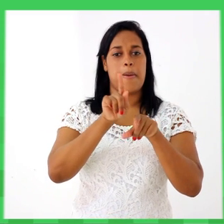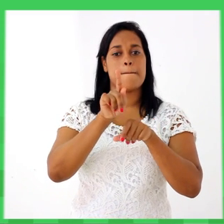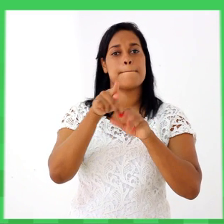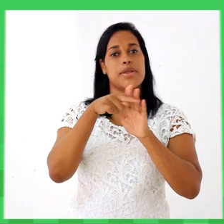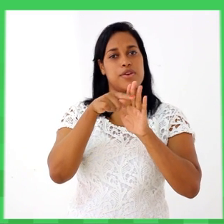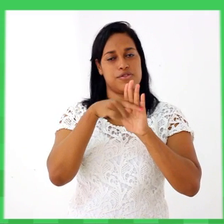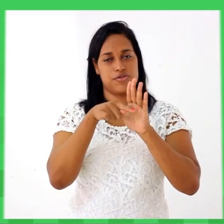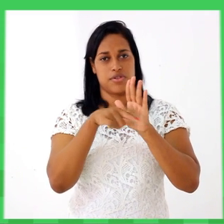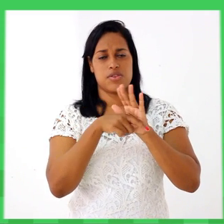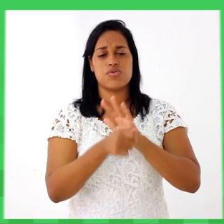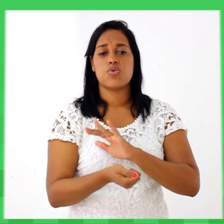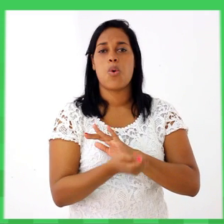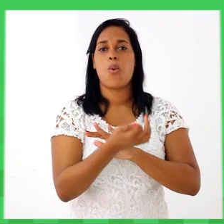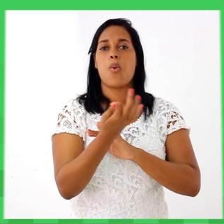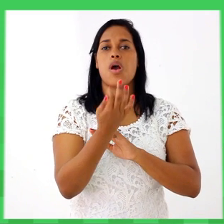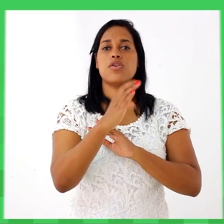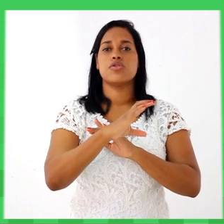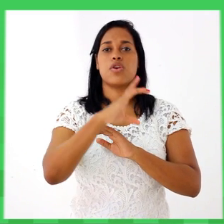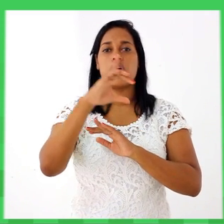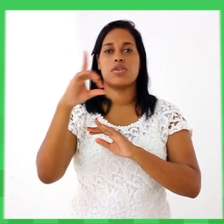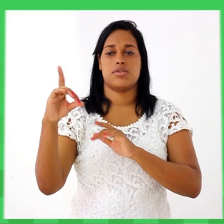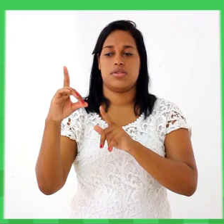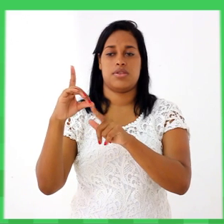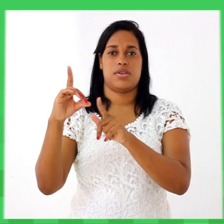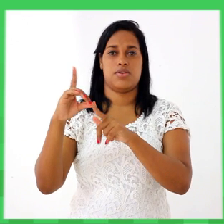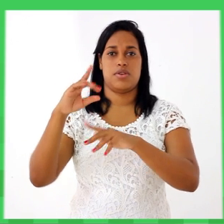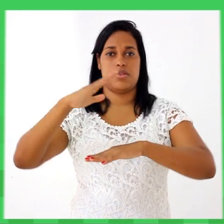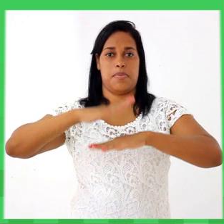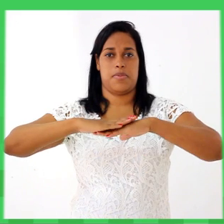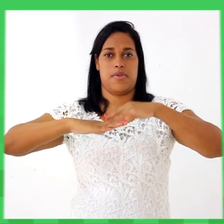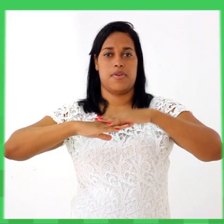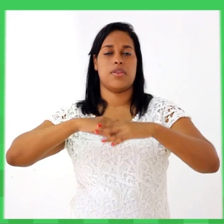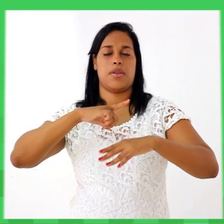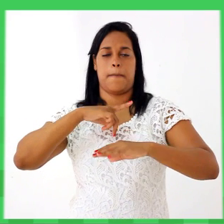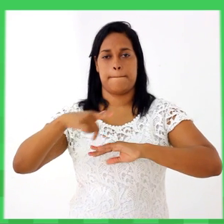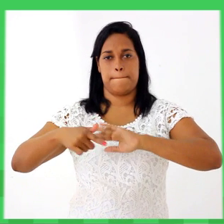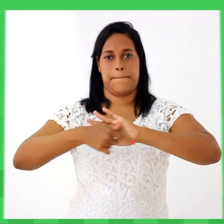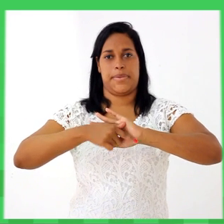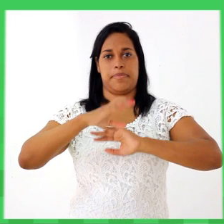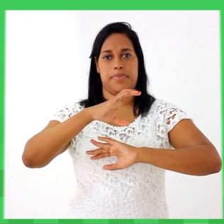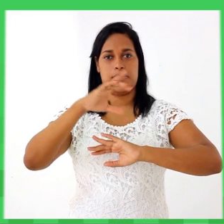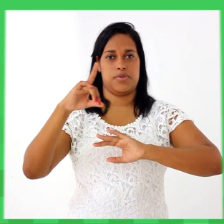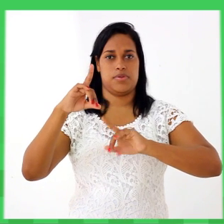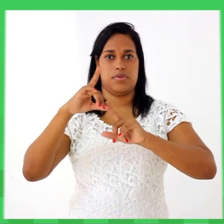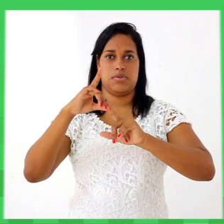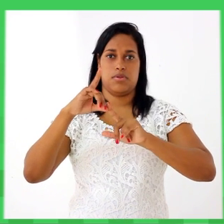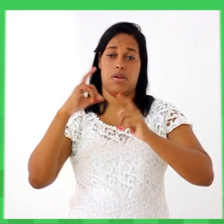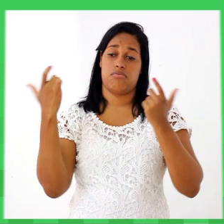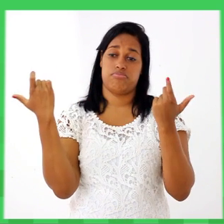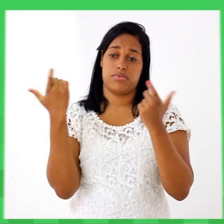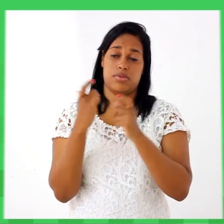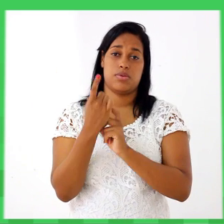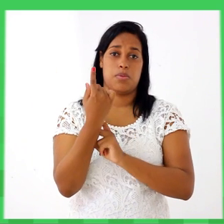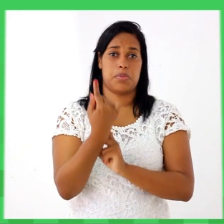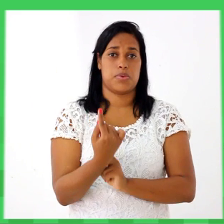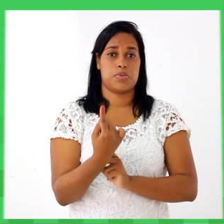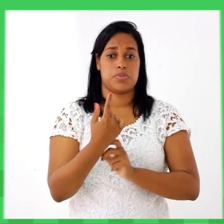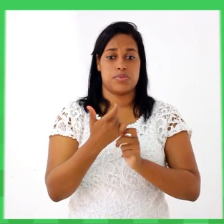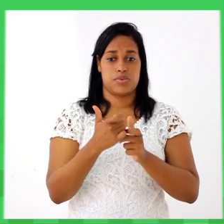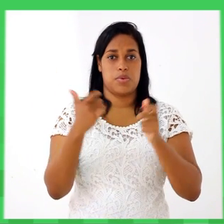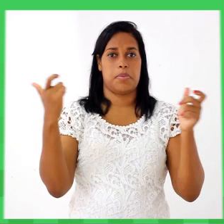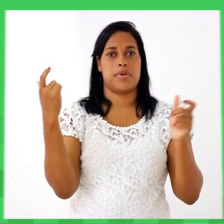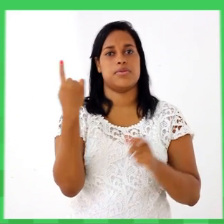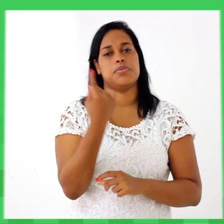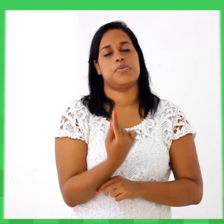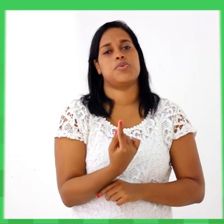pode ter quantos coordenadores? Então, empregados que têm o papel de coordenadores. Você pode ter no mínimo 1 e no máximo